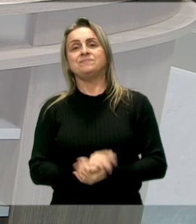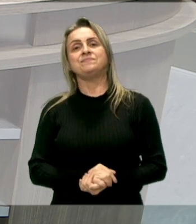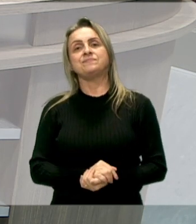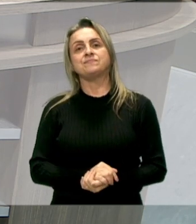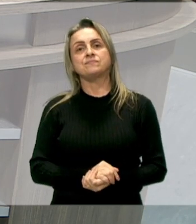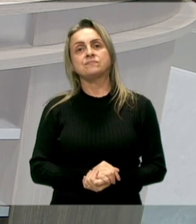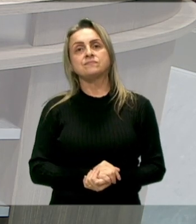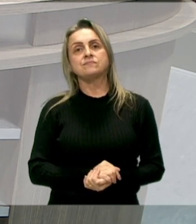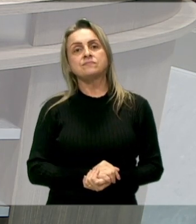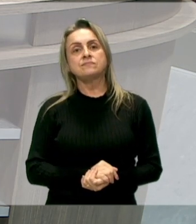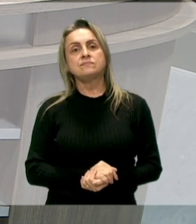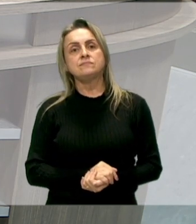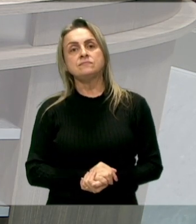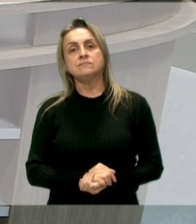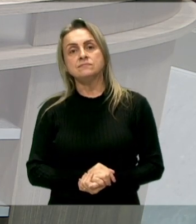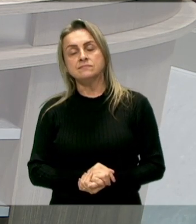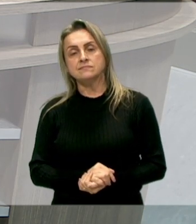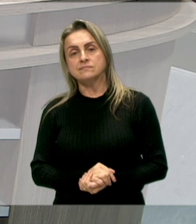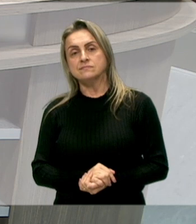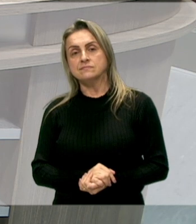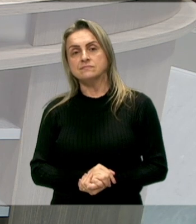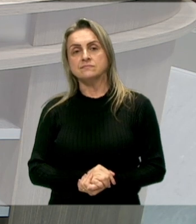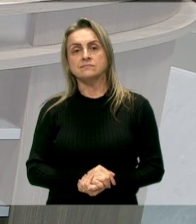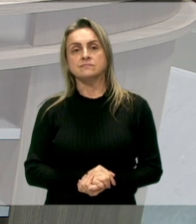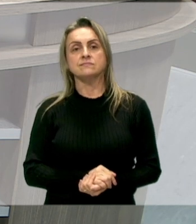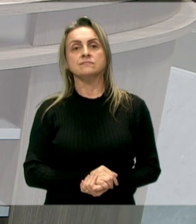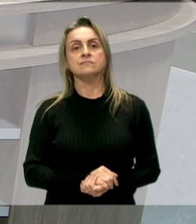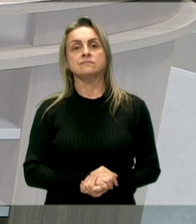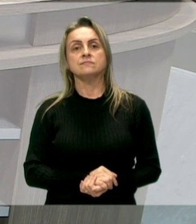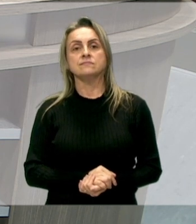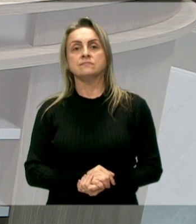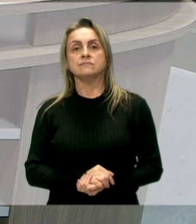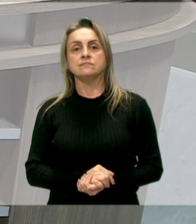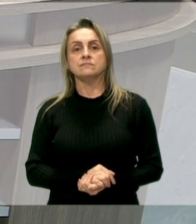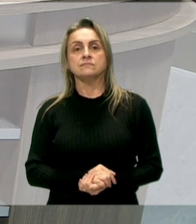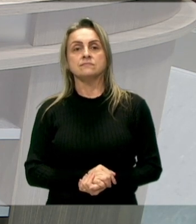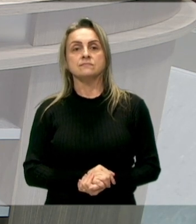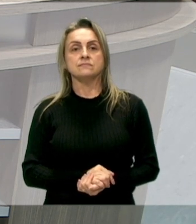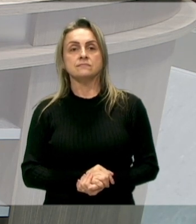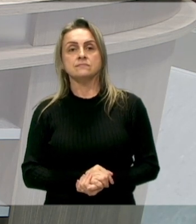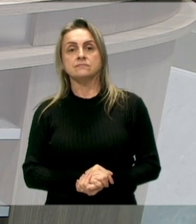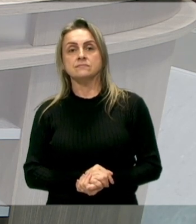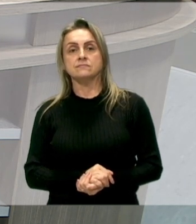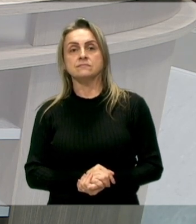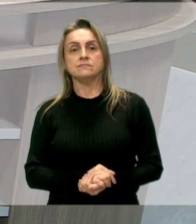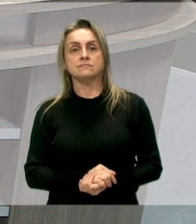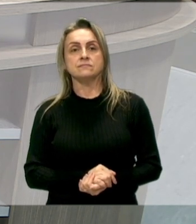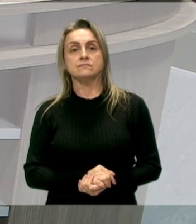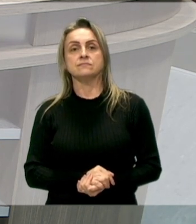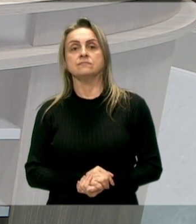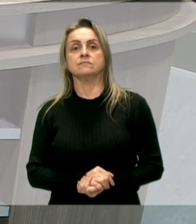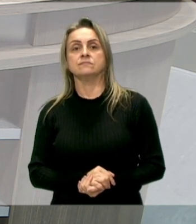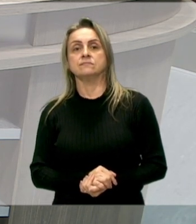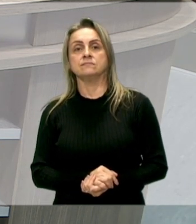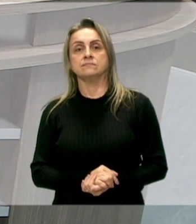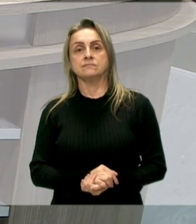assim, nós temos também essa questão do festival como